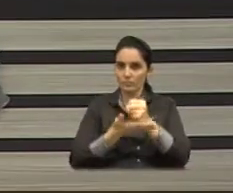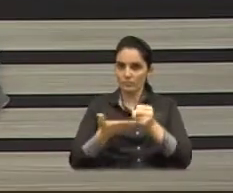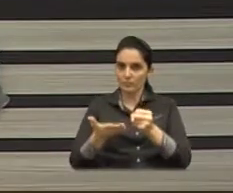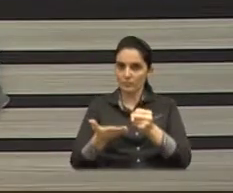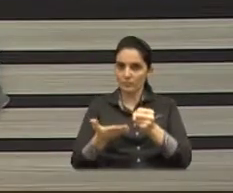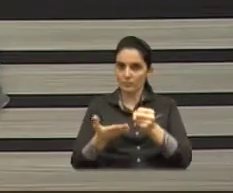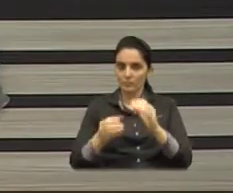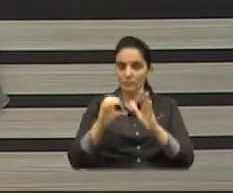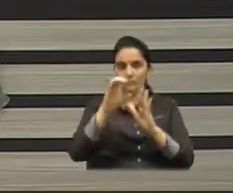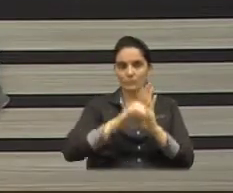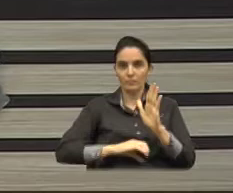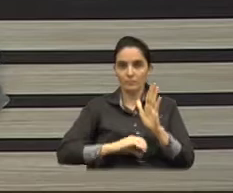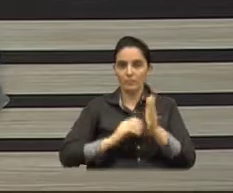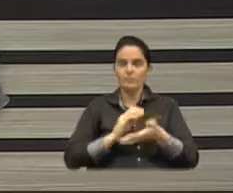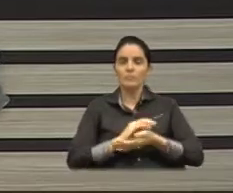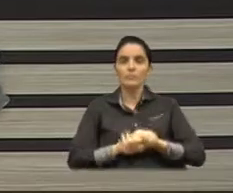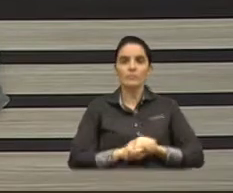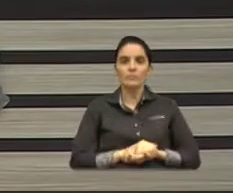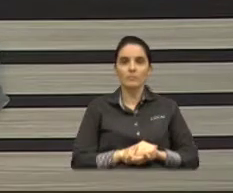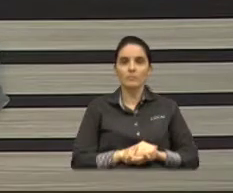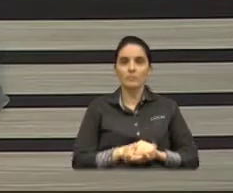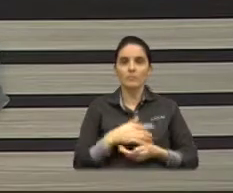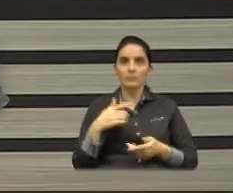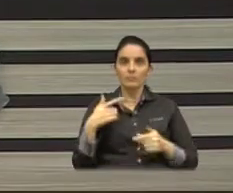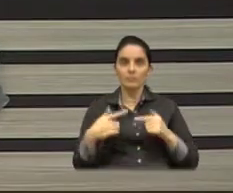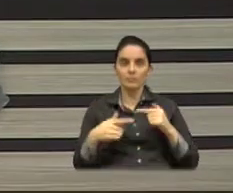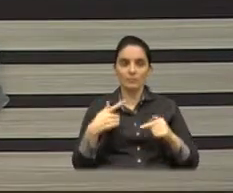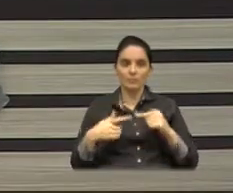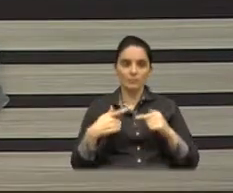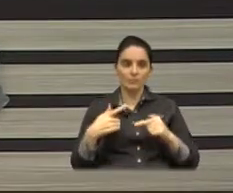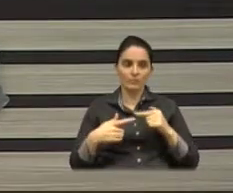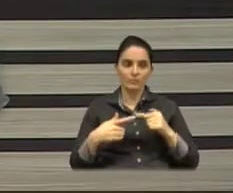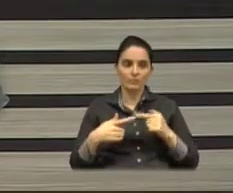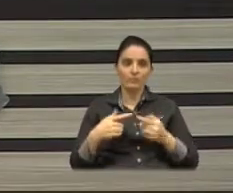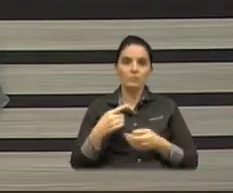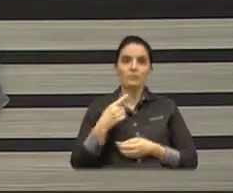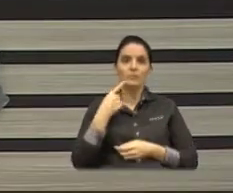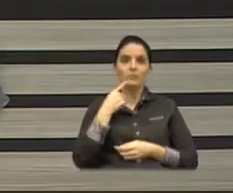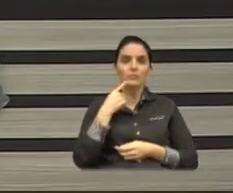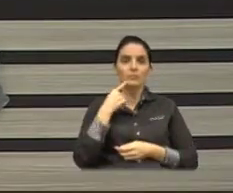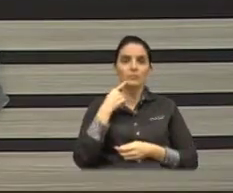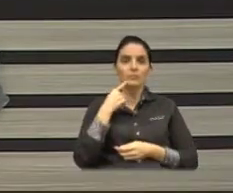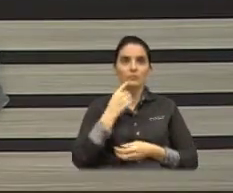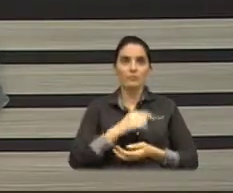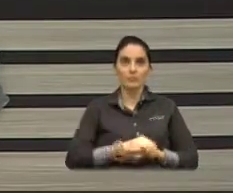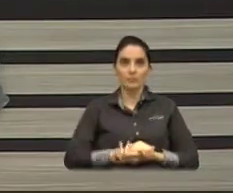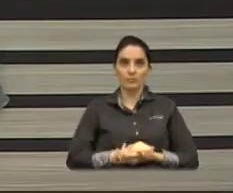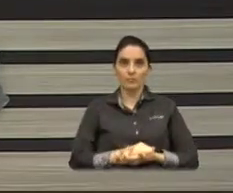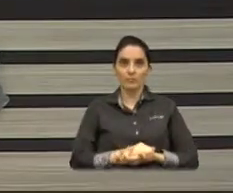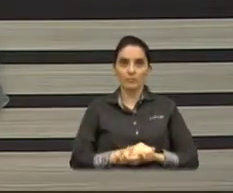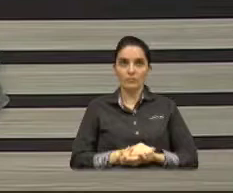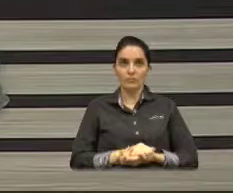Curricular. Pediu para discutir a moção o vereador Cleiton Silva.